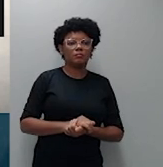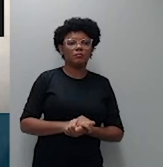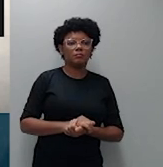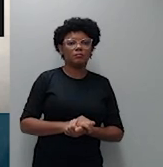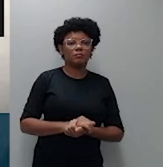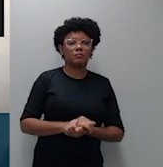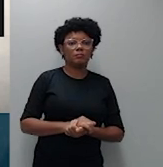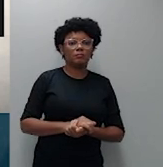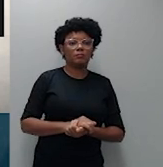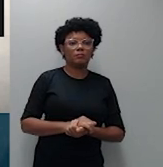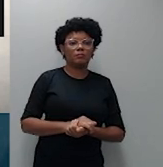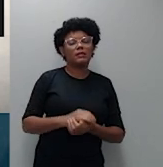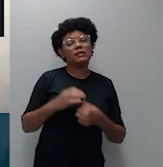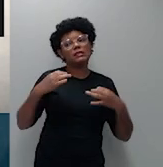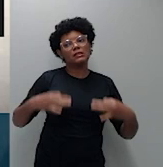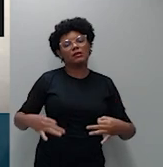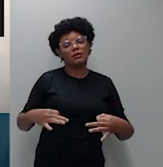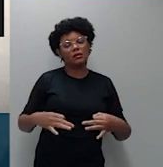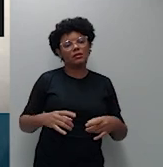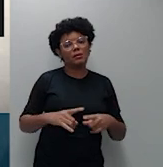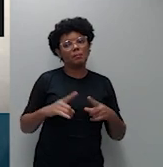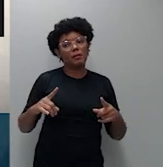certeza mas